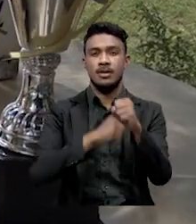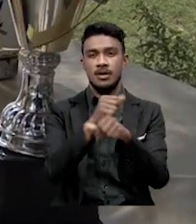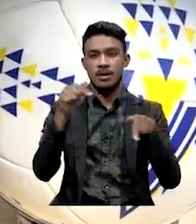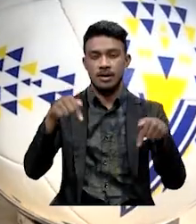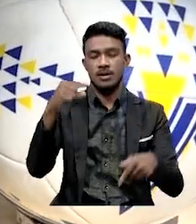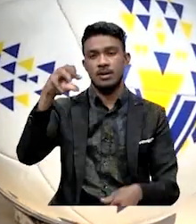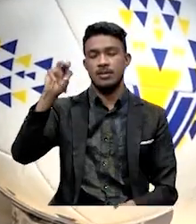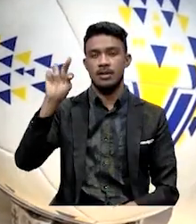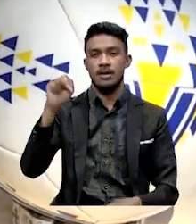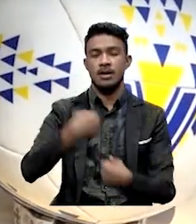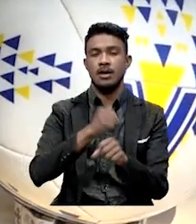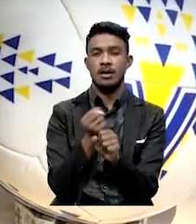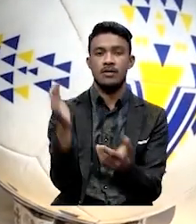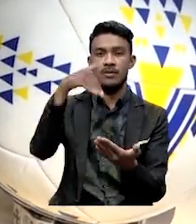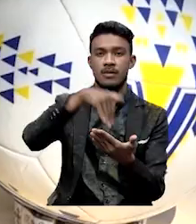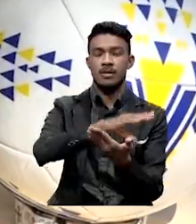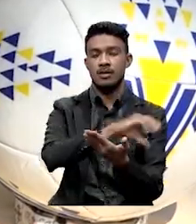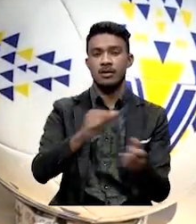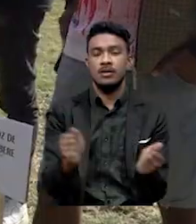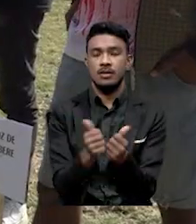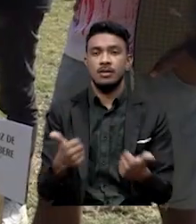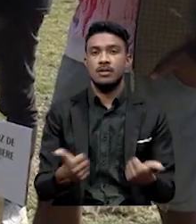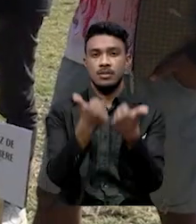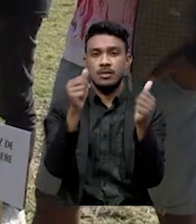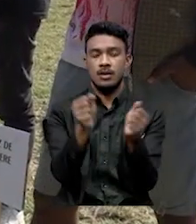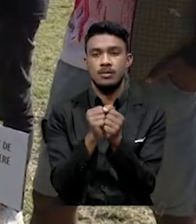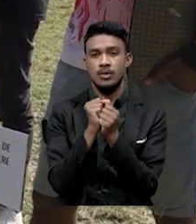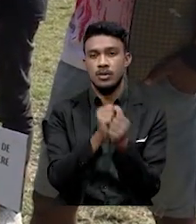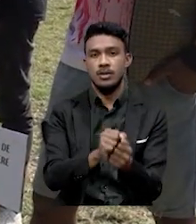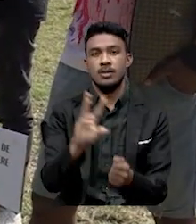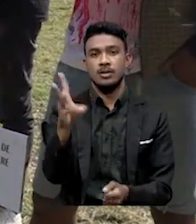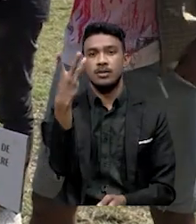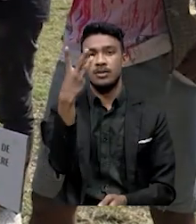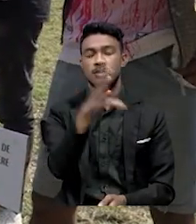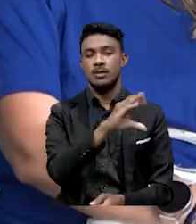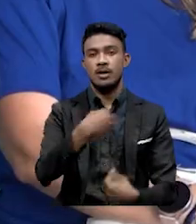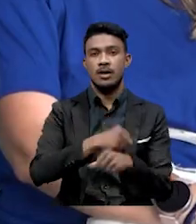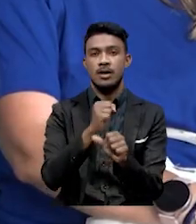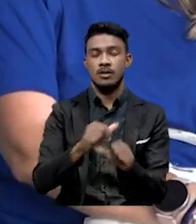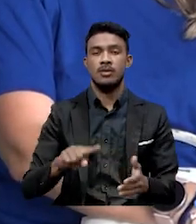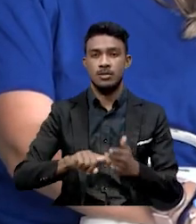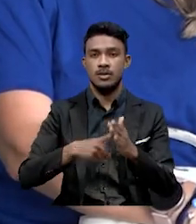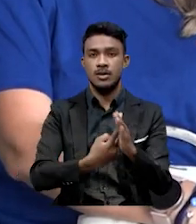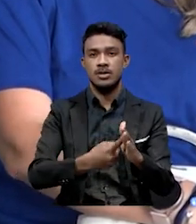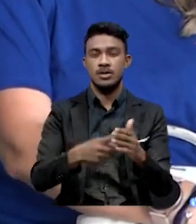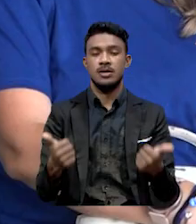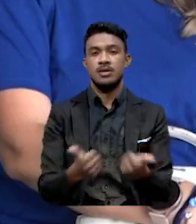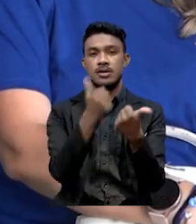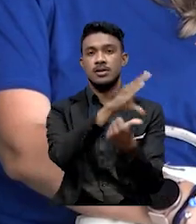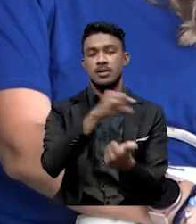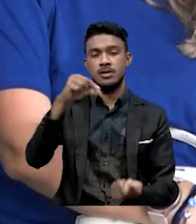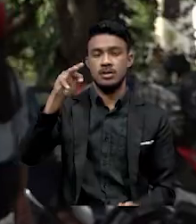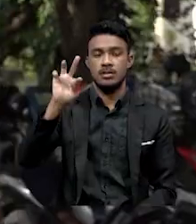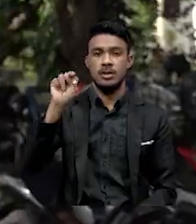hika taça ne, ho equipa nebe participa mutuk sanulu resin nen. Antes ao jogo, o presidente do Conselho de Administração do GMN,